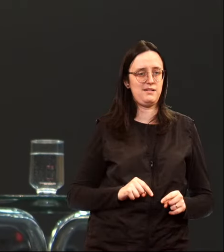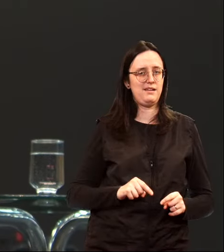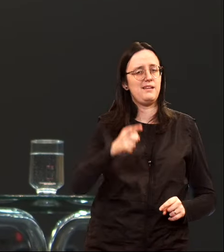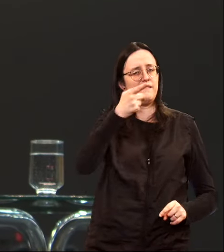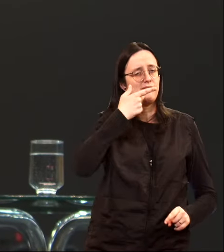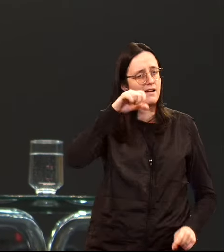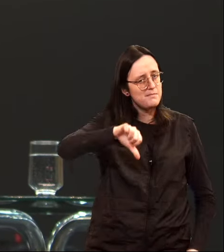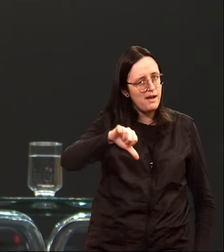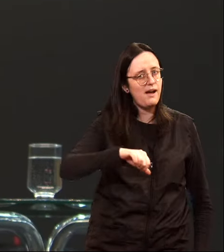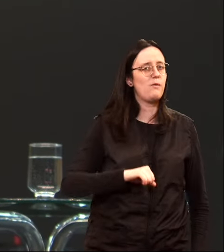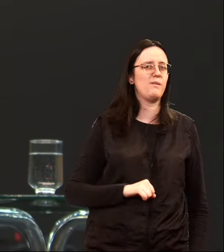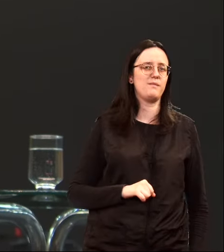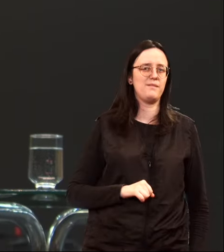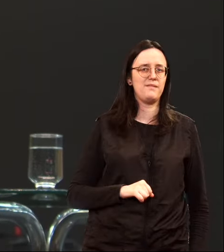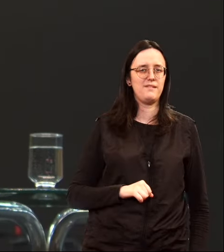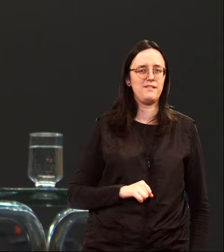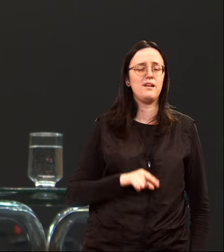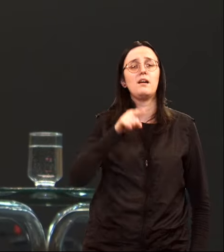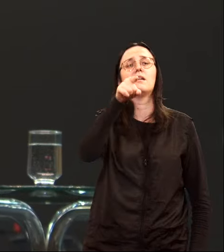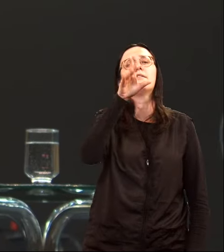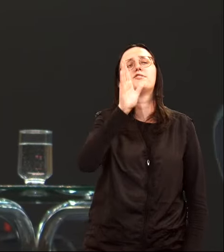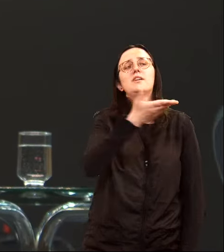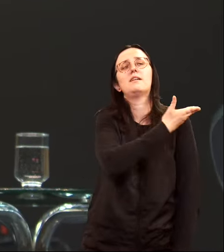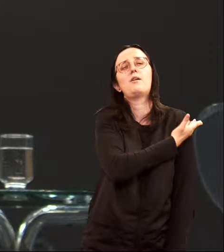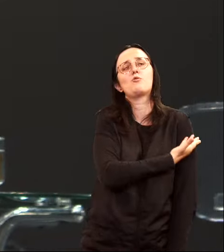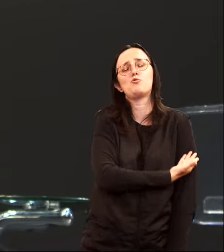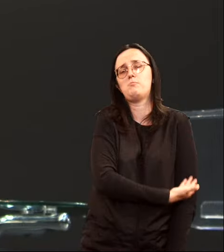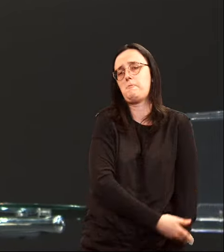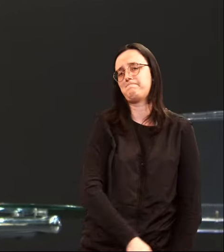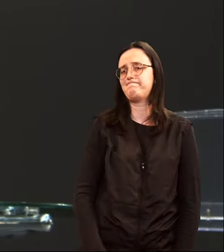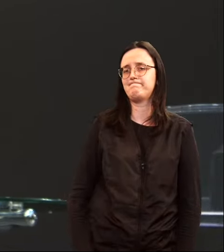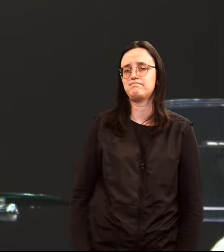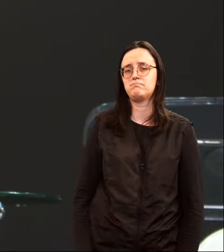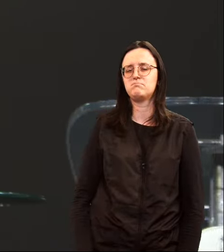pragueja, está no automático.